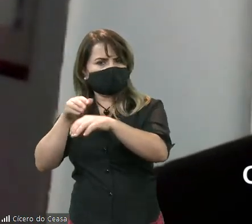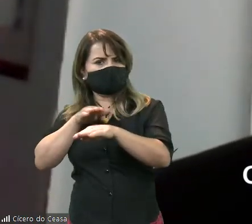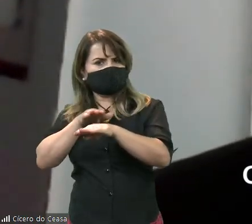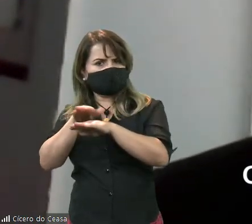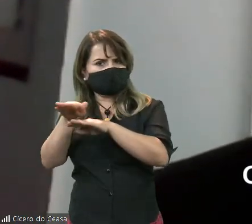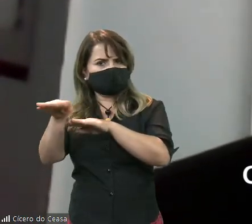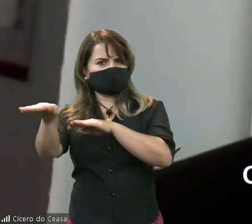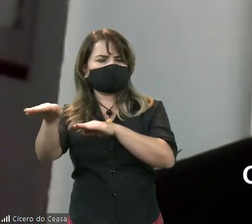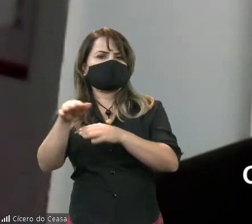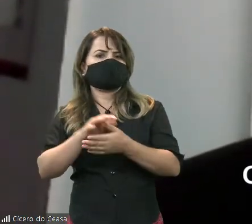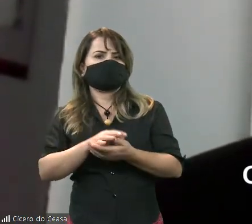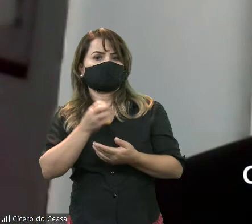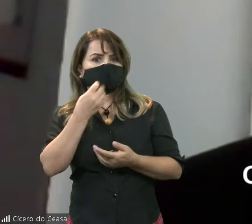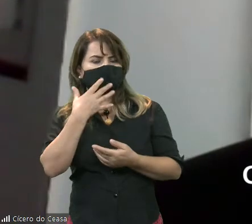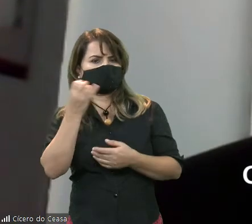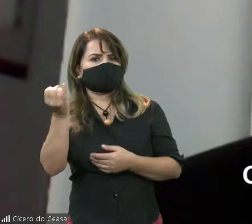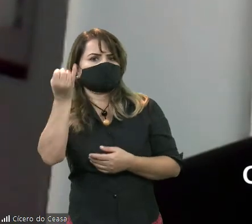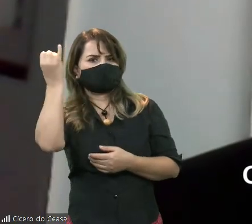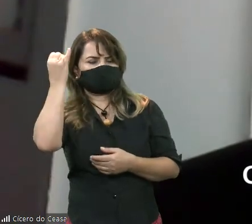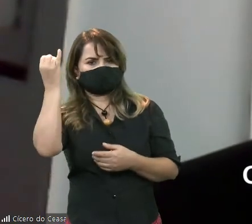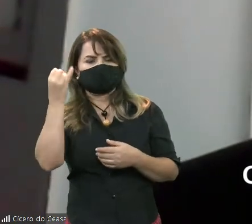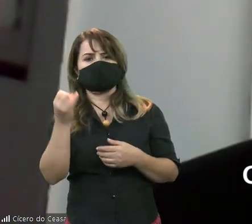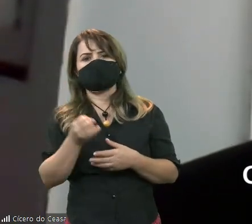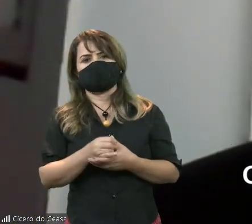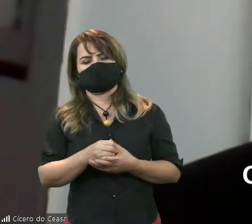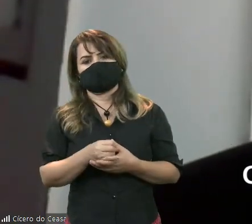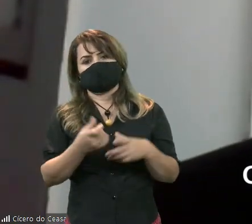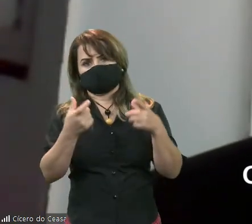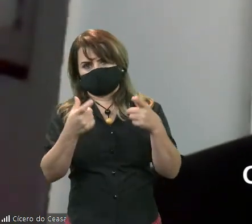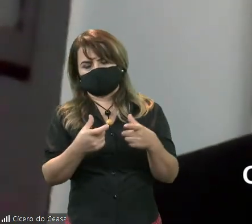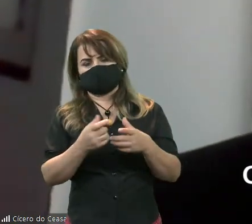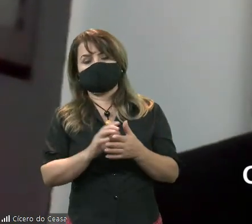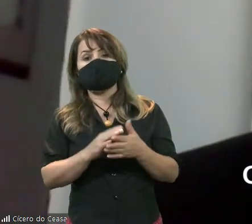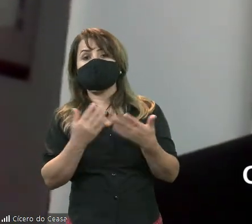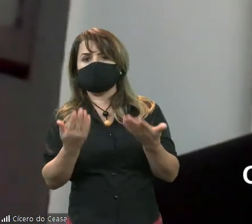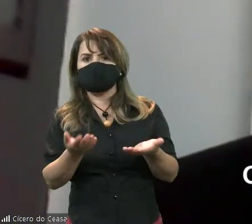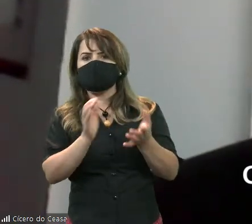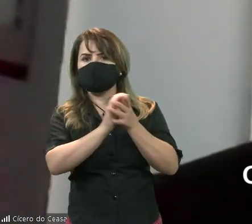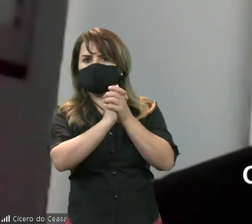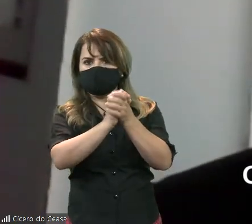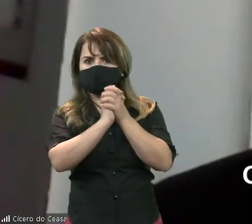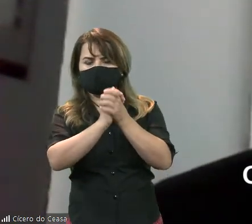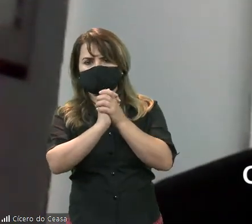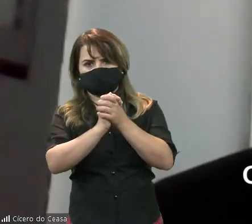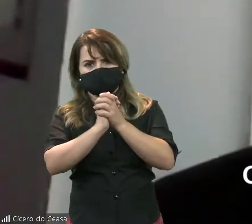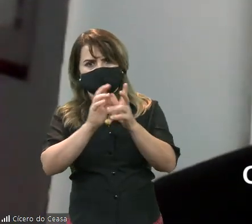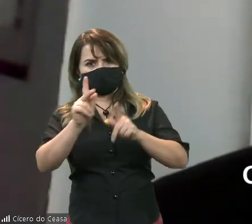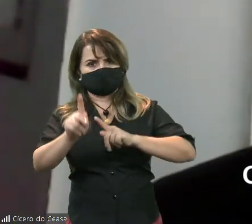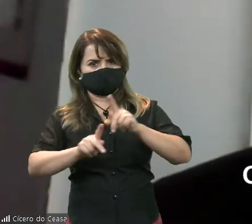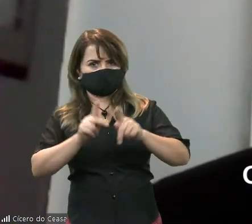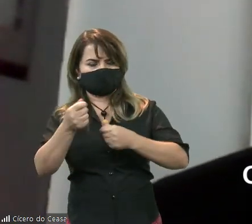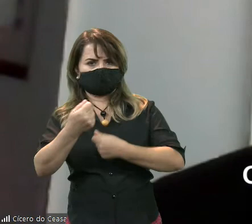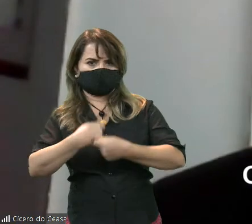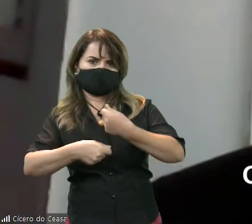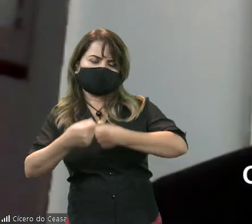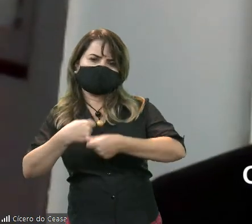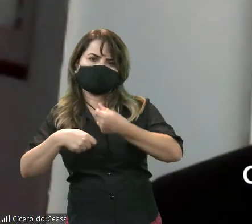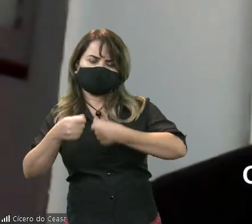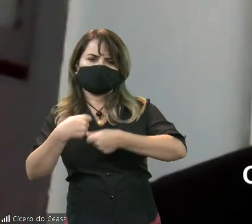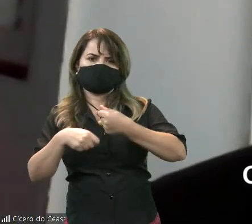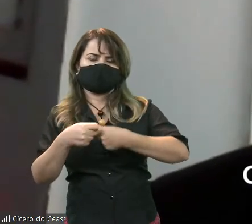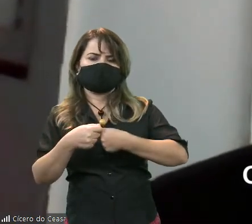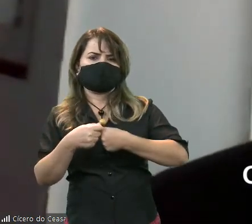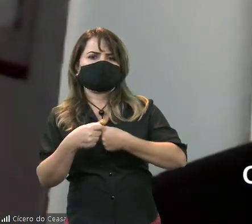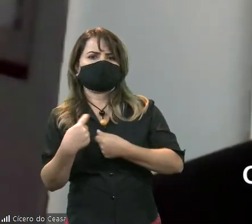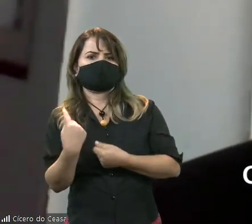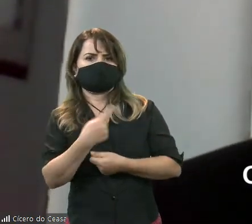explanar aí a importância desse projeto. Então, eu cumprimento a administração. E a gente sabe